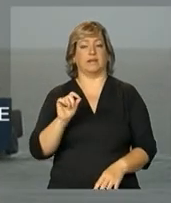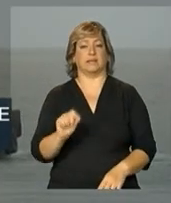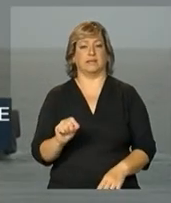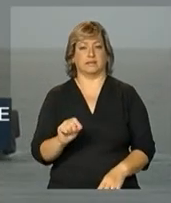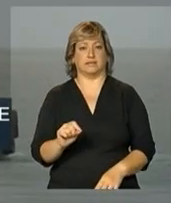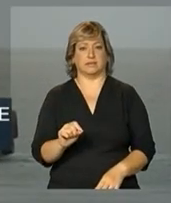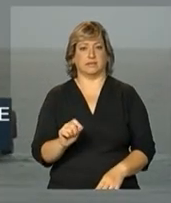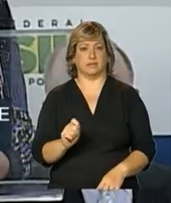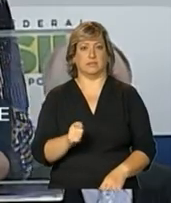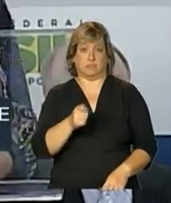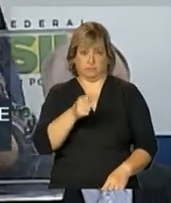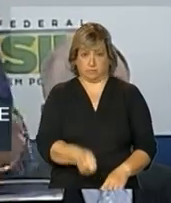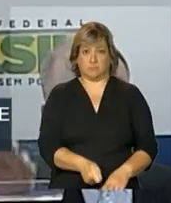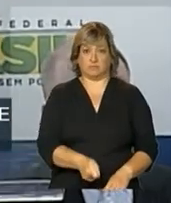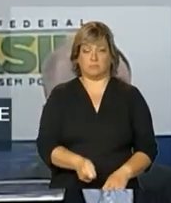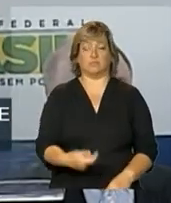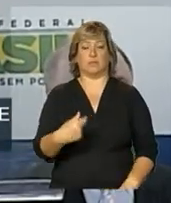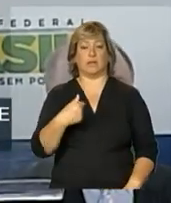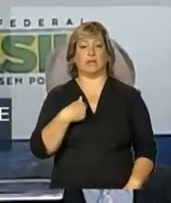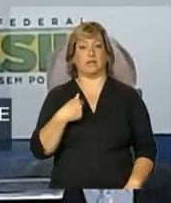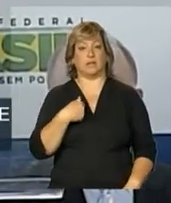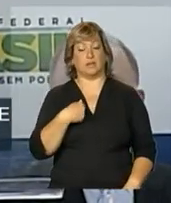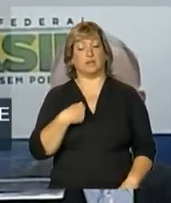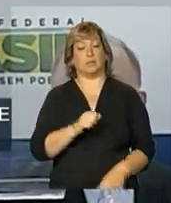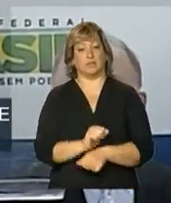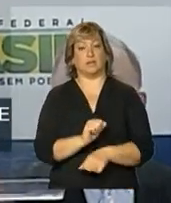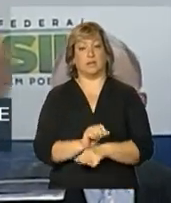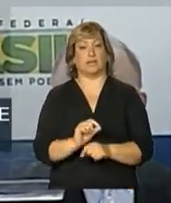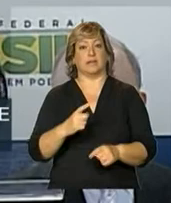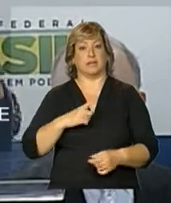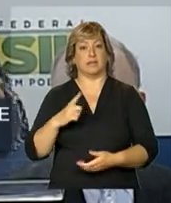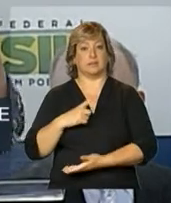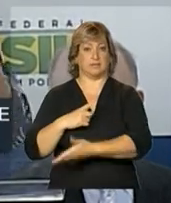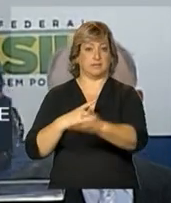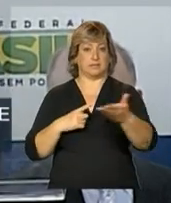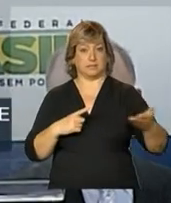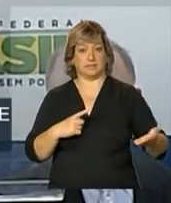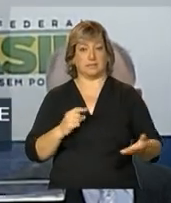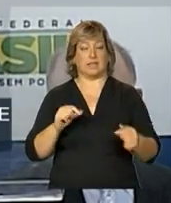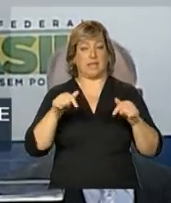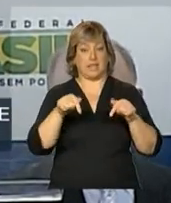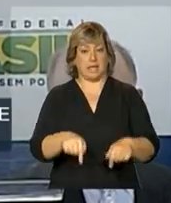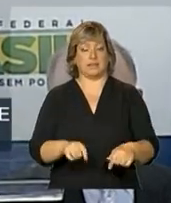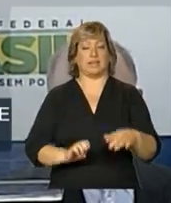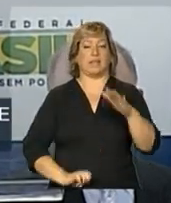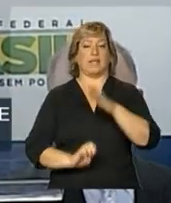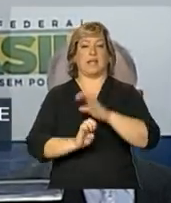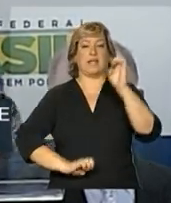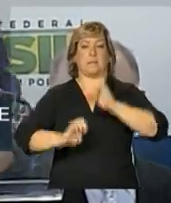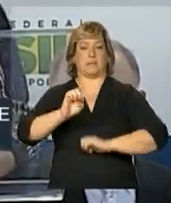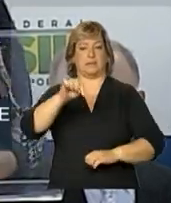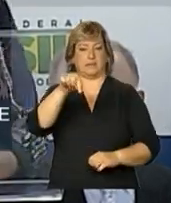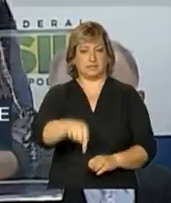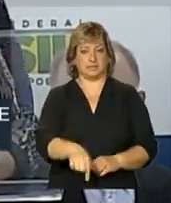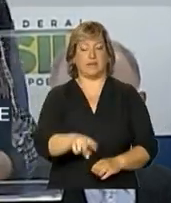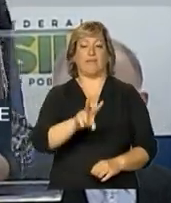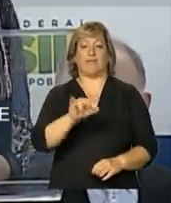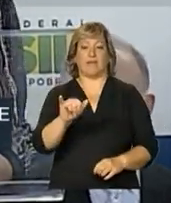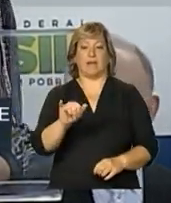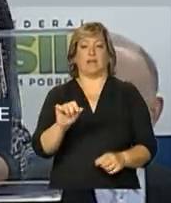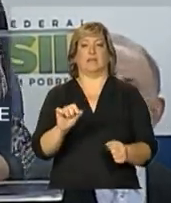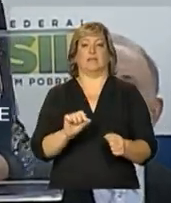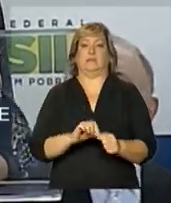impor e eu conto com esta empresa aqui vai impor